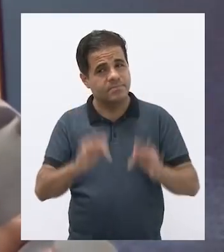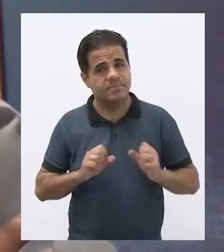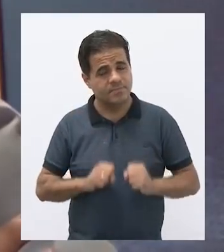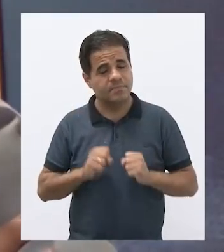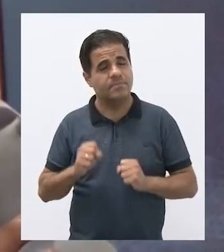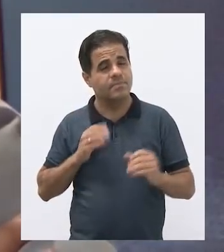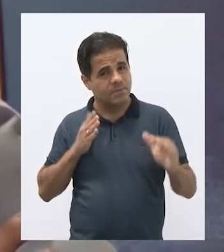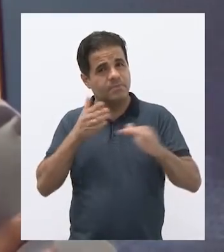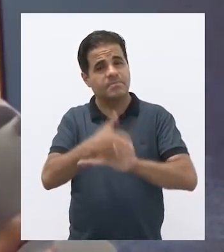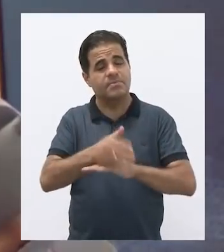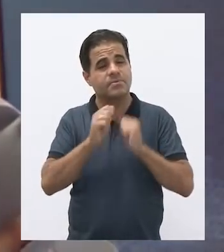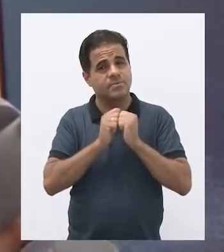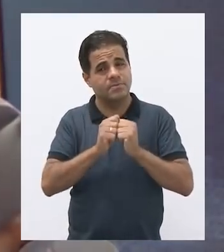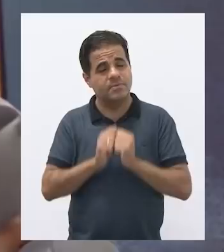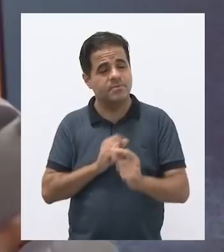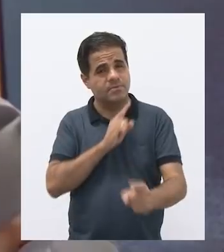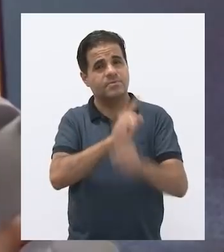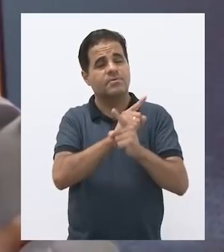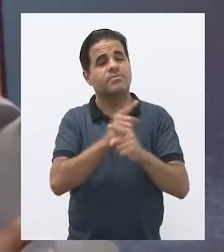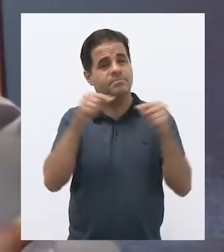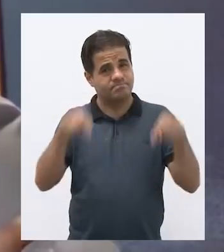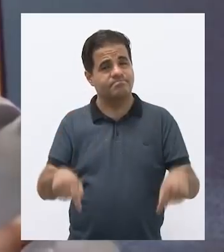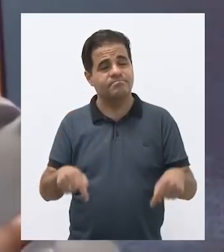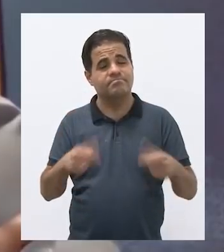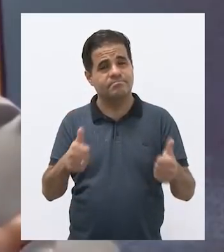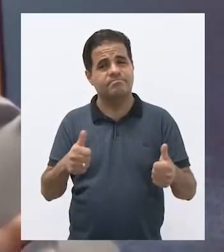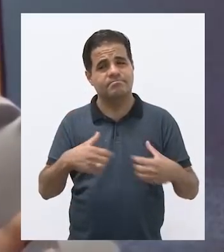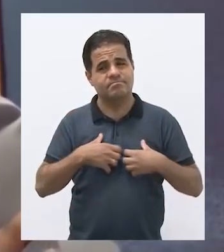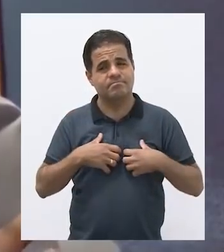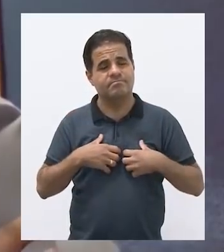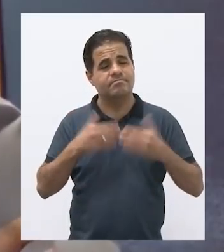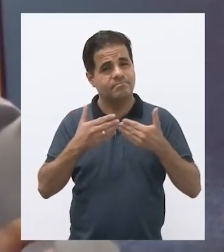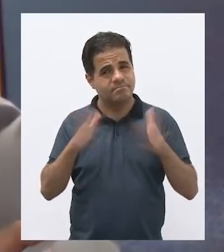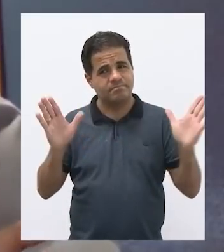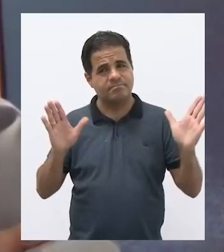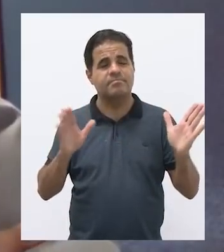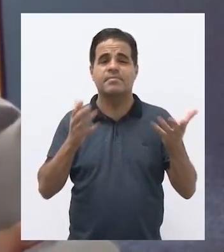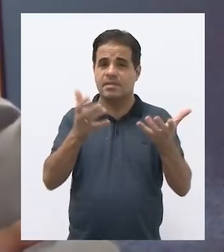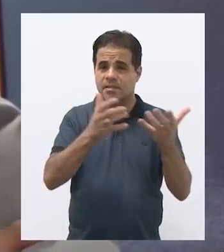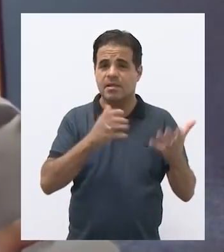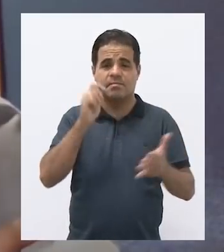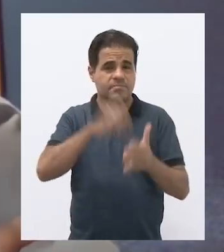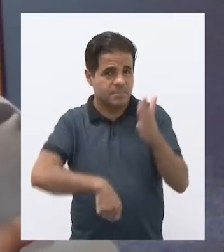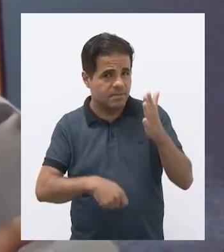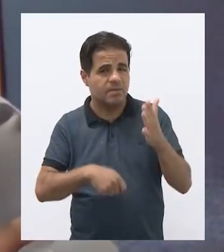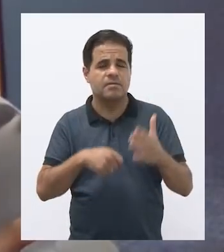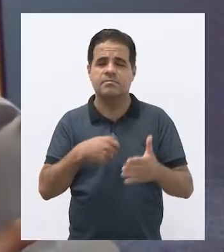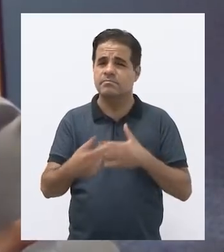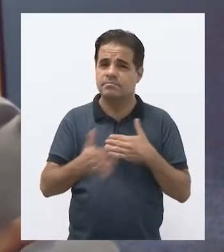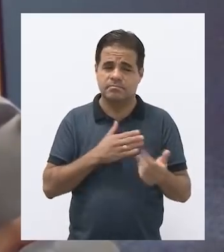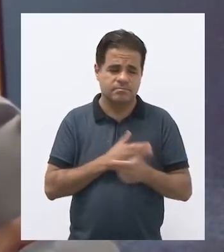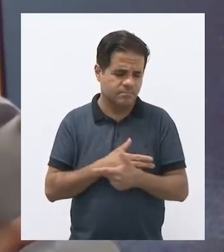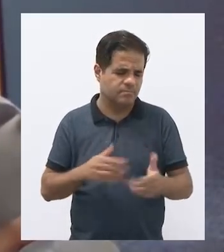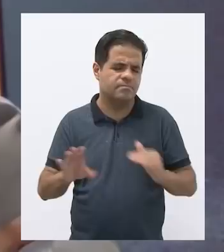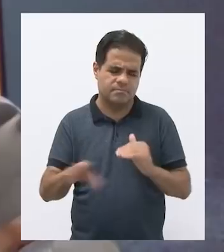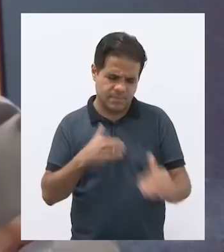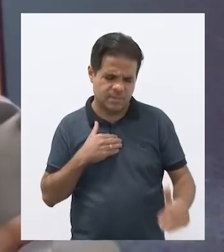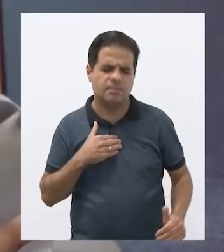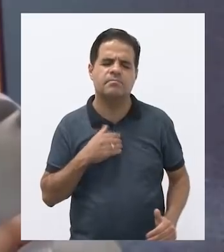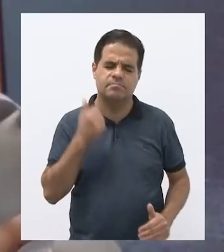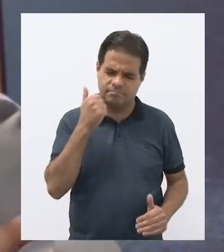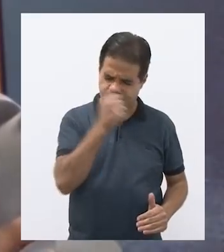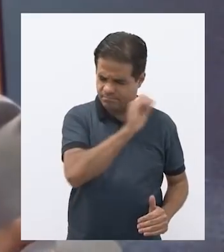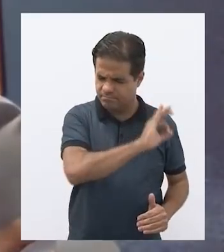poder participar de um encontro como esse, que eu estou super aberto para quem quiser me escrever, enfim, mandem